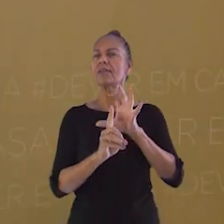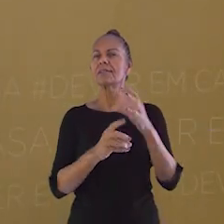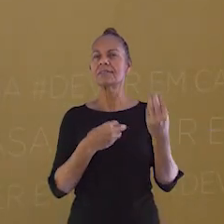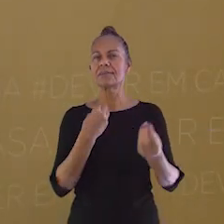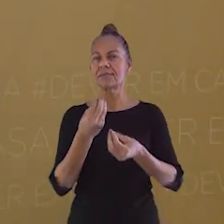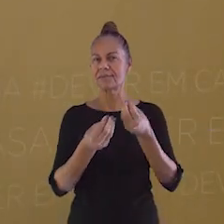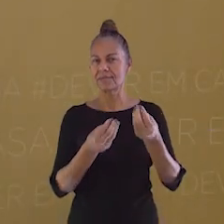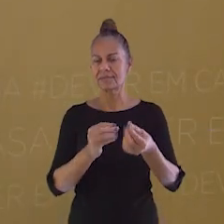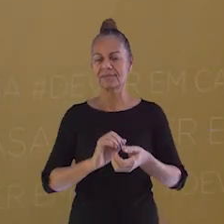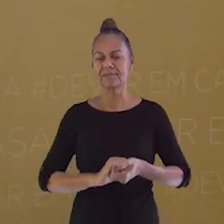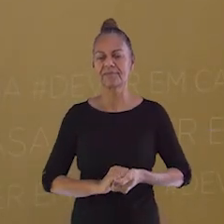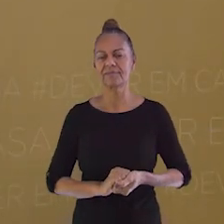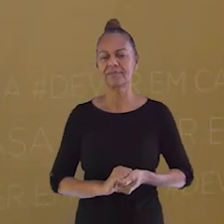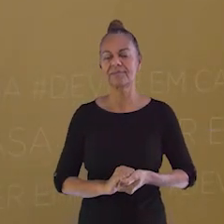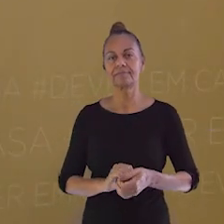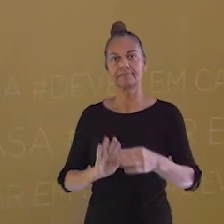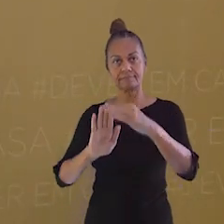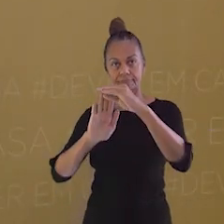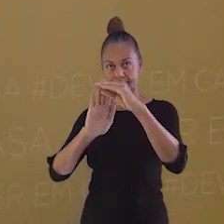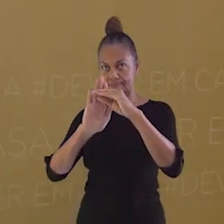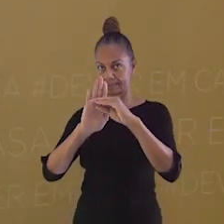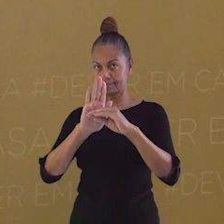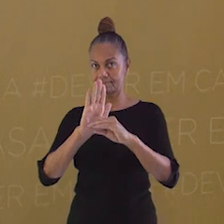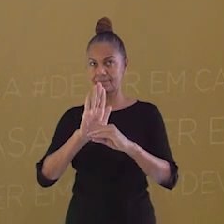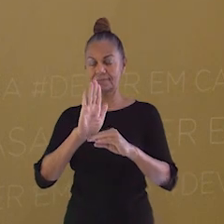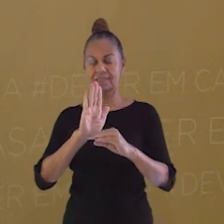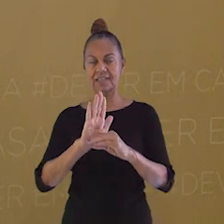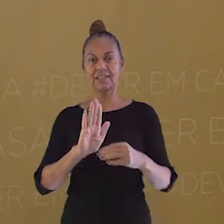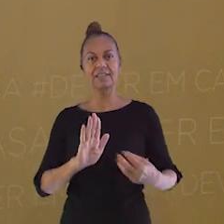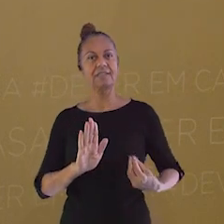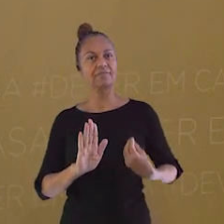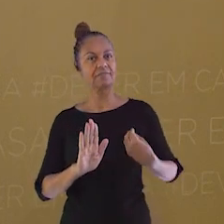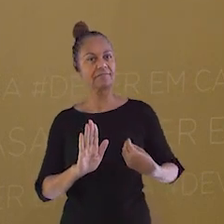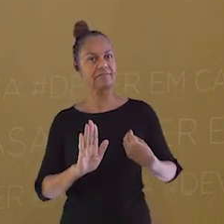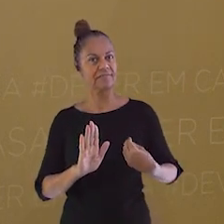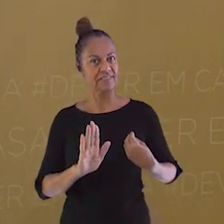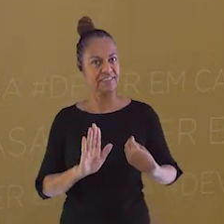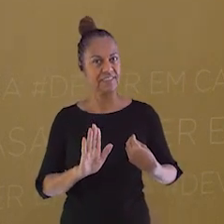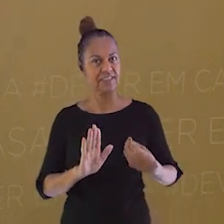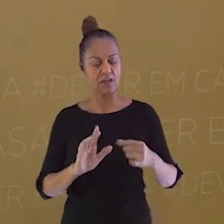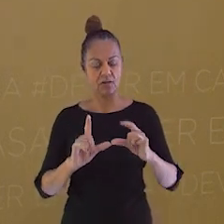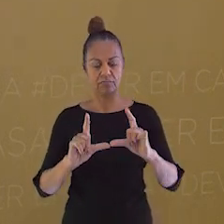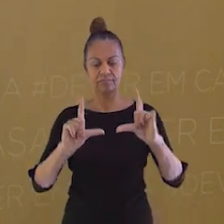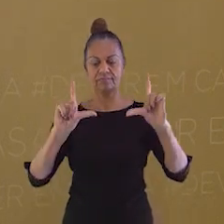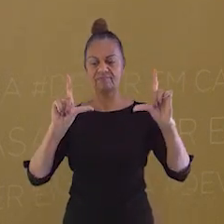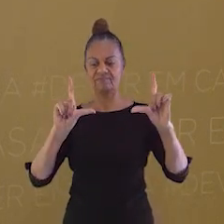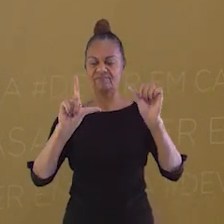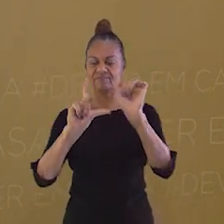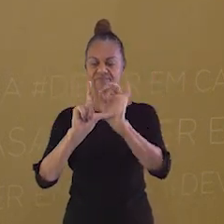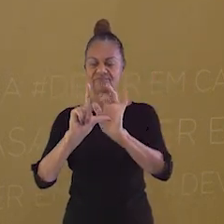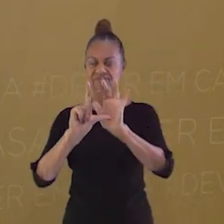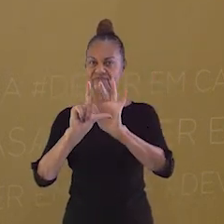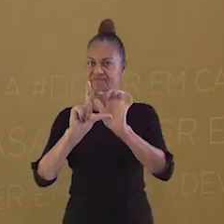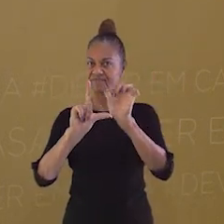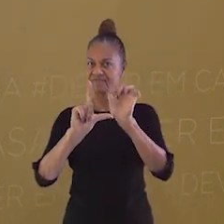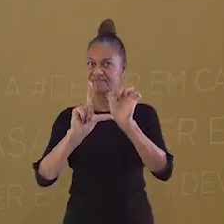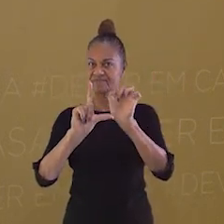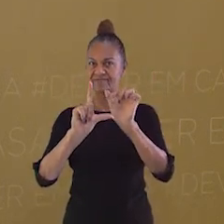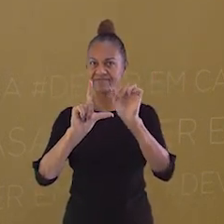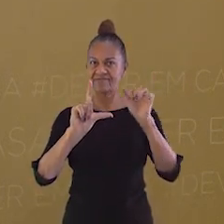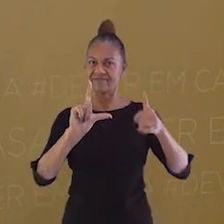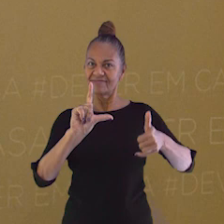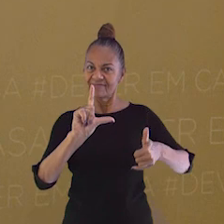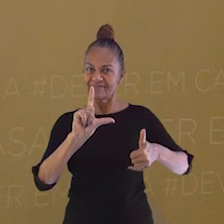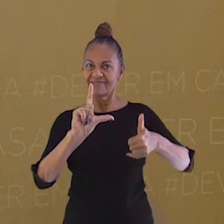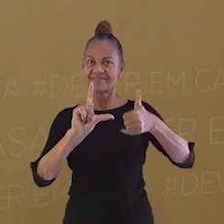importante relembrar é a nossa lista de chamada. Aponte a câmera do seu celular para o QR Code que está aparecendo aqui na tela